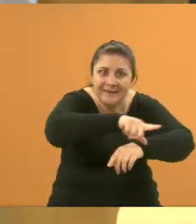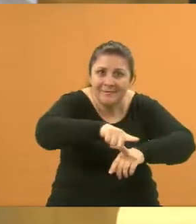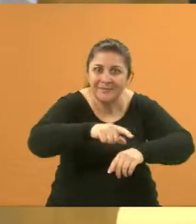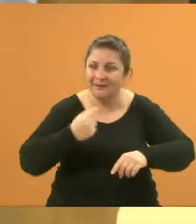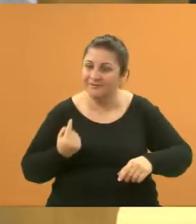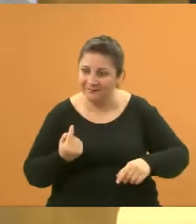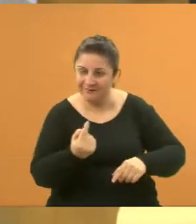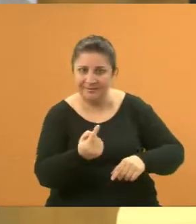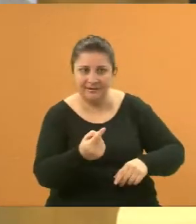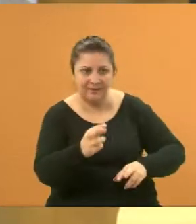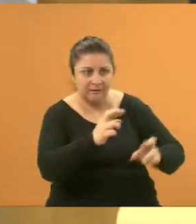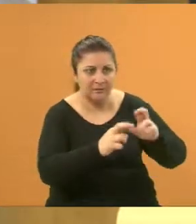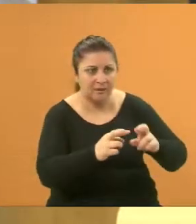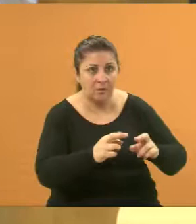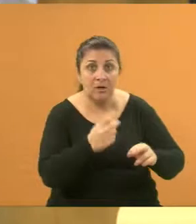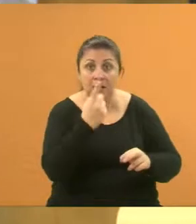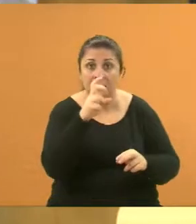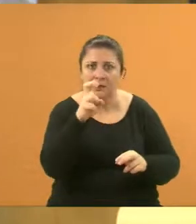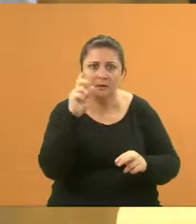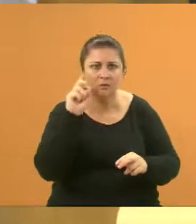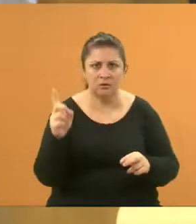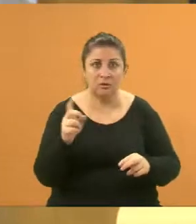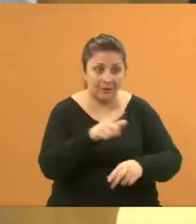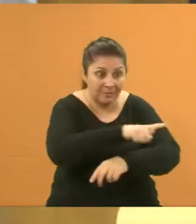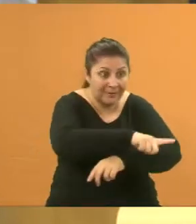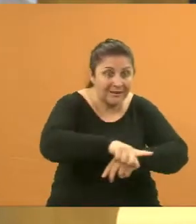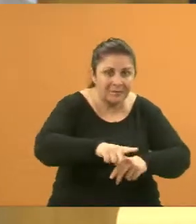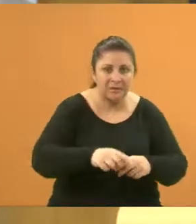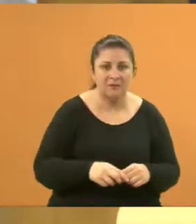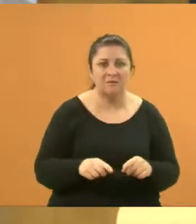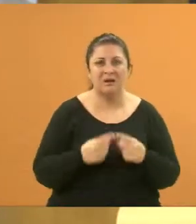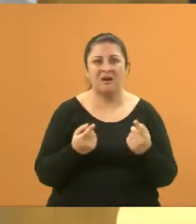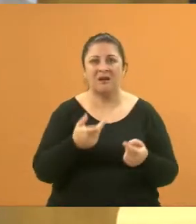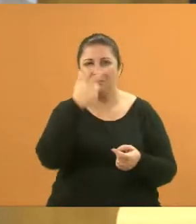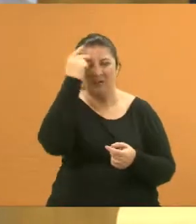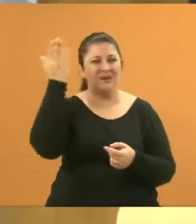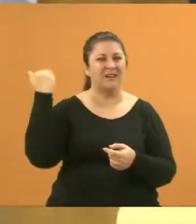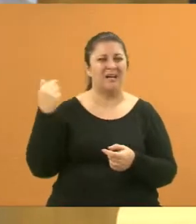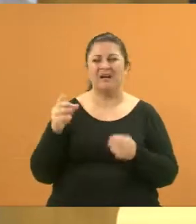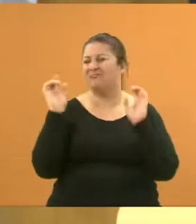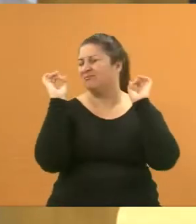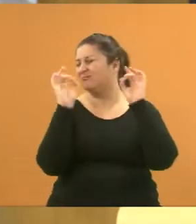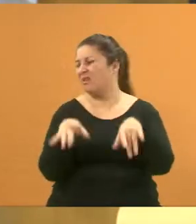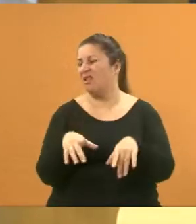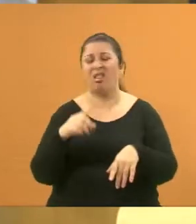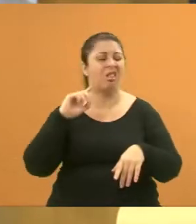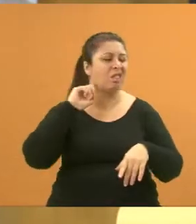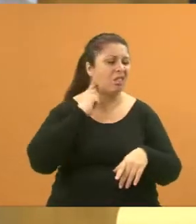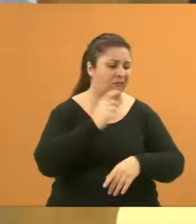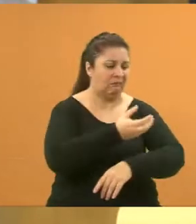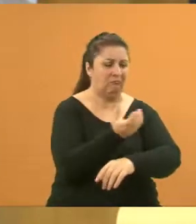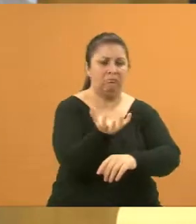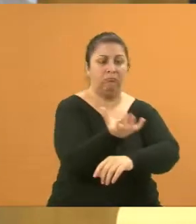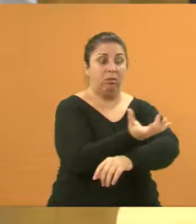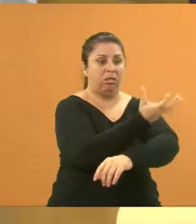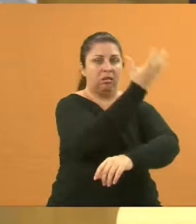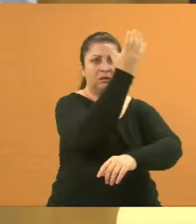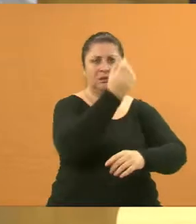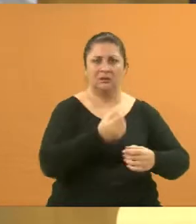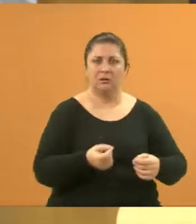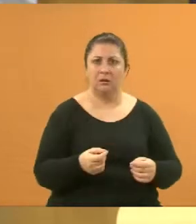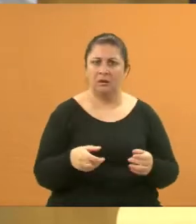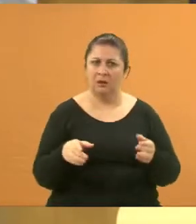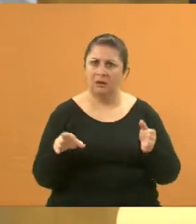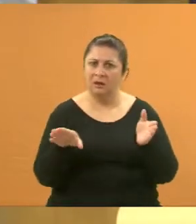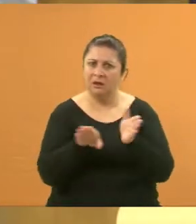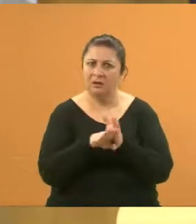fiscal passar, ele tem 15 dias para limpar. Agora, aquele que não cumpriu a lei, aquele que deixou o terreno sujo, que causou prejuízo, teria até março